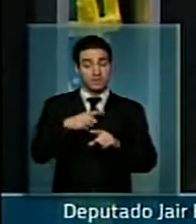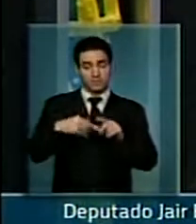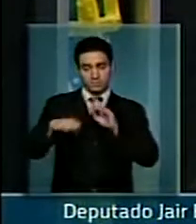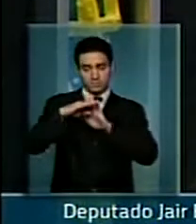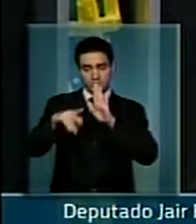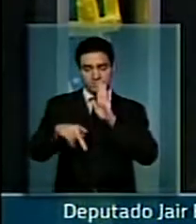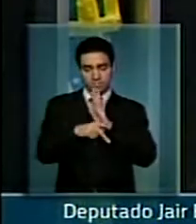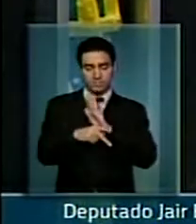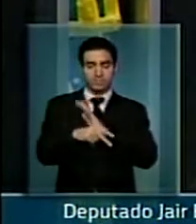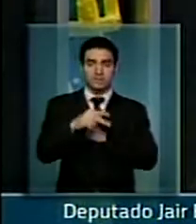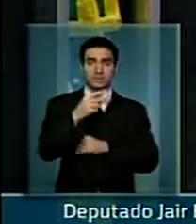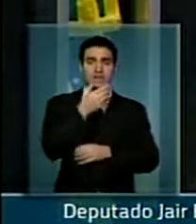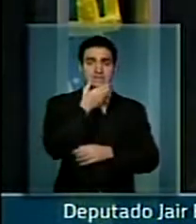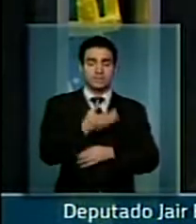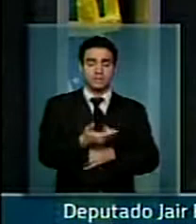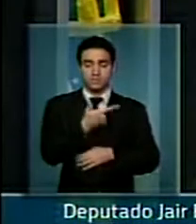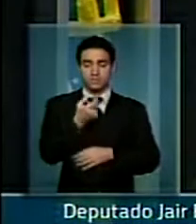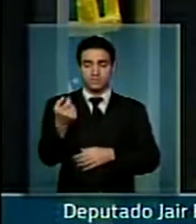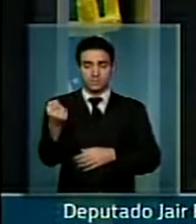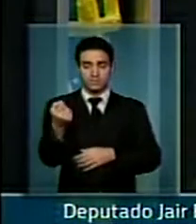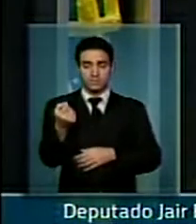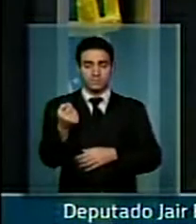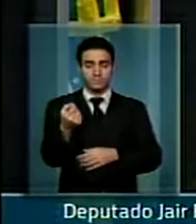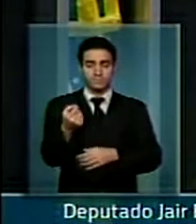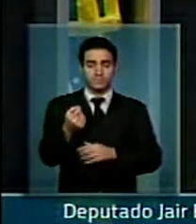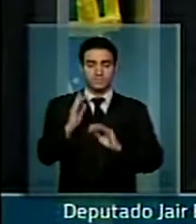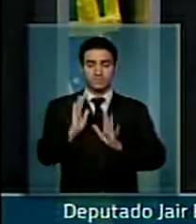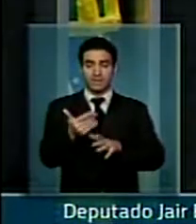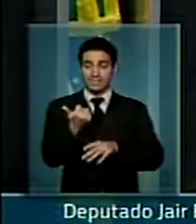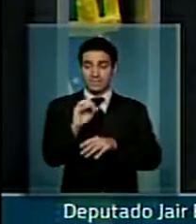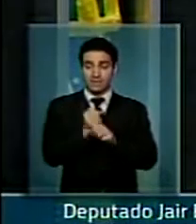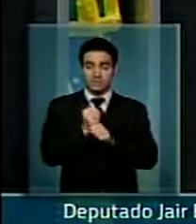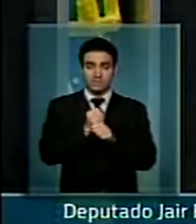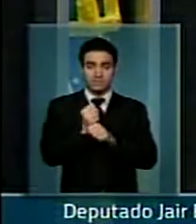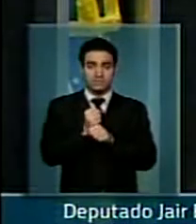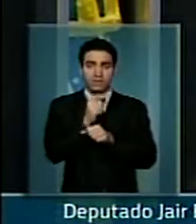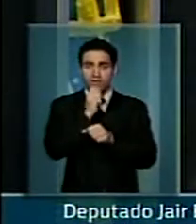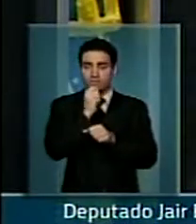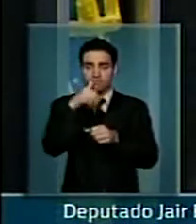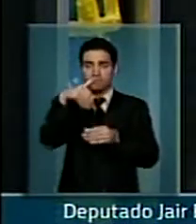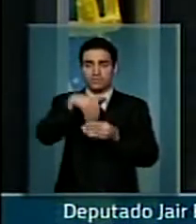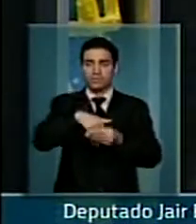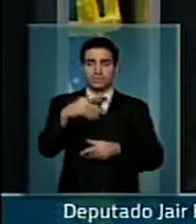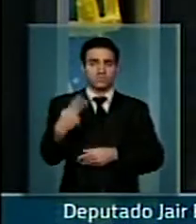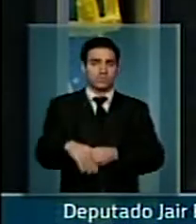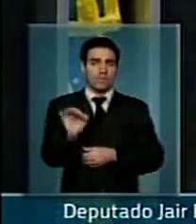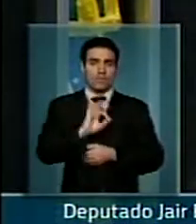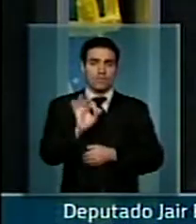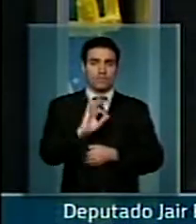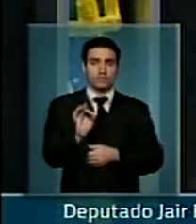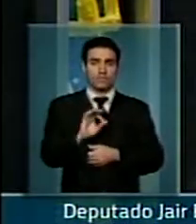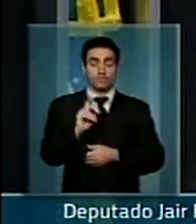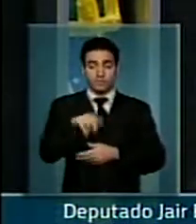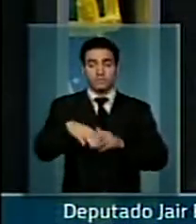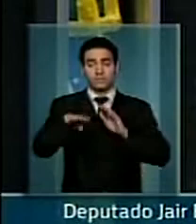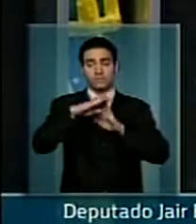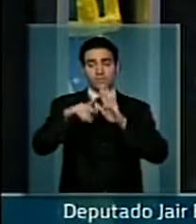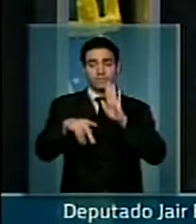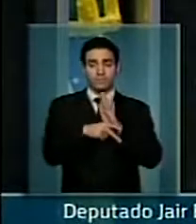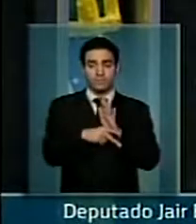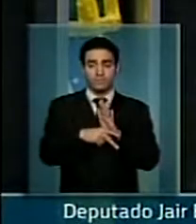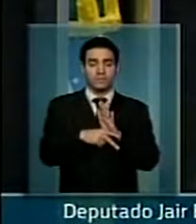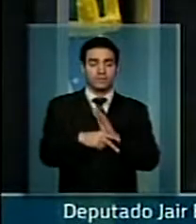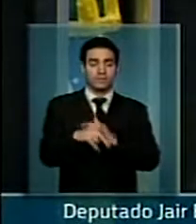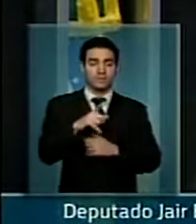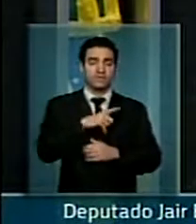dezembro de 2000, já ultrapassou então 10 anos, que não é votada nessa casa. Uma medida provisória, uma herança